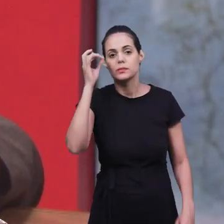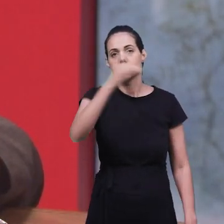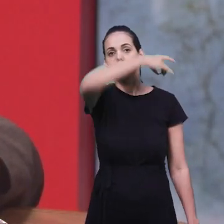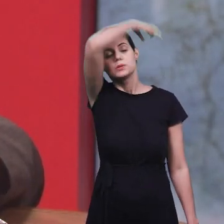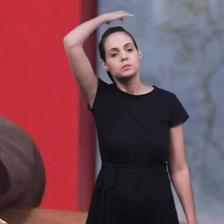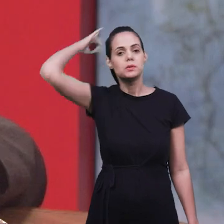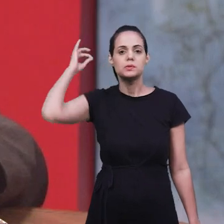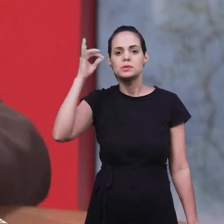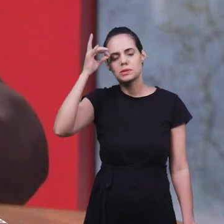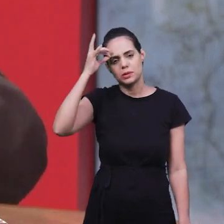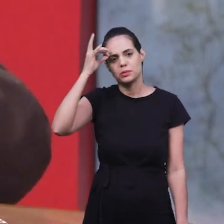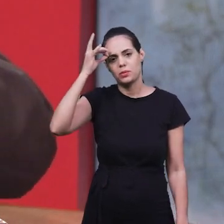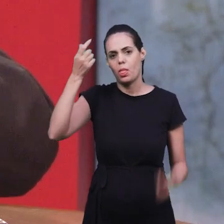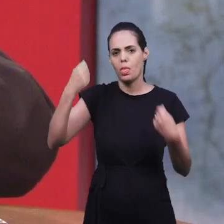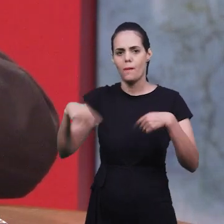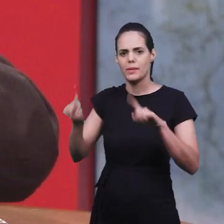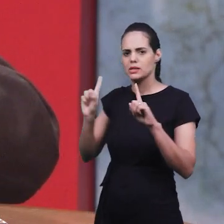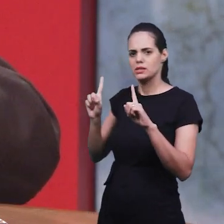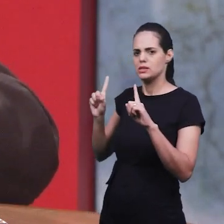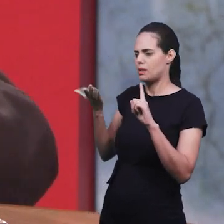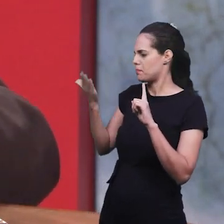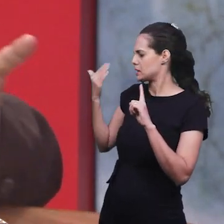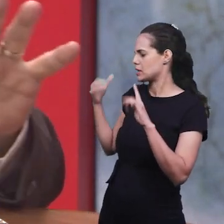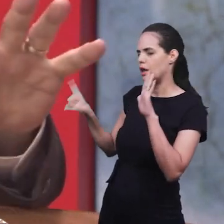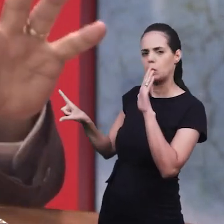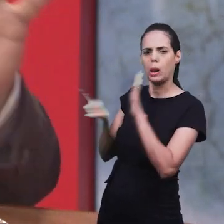mais guardar a lei. E essa foi